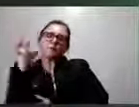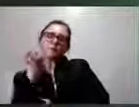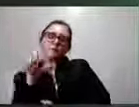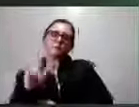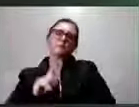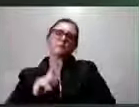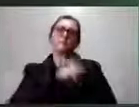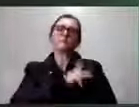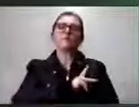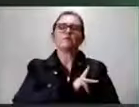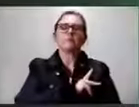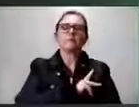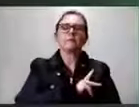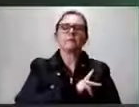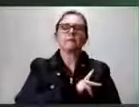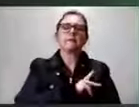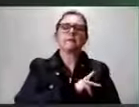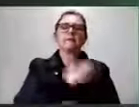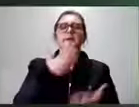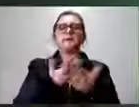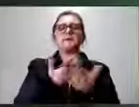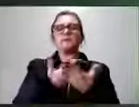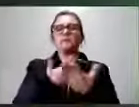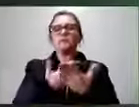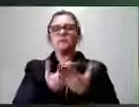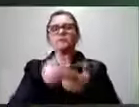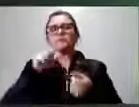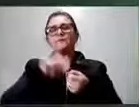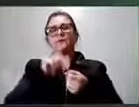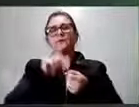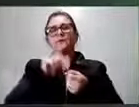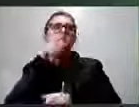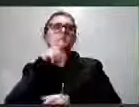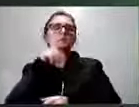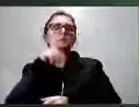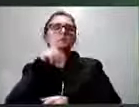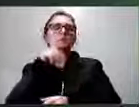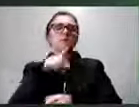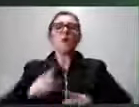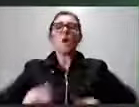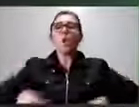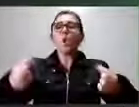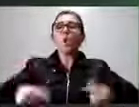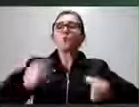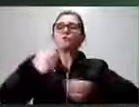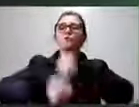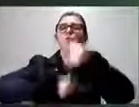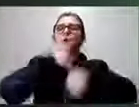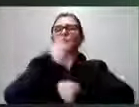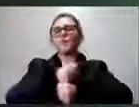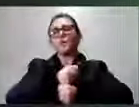população em estudos que foram feitos nos Estados Unidos, e o custo anual